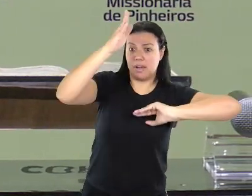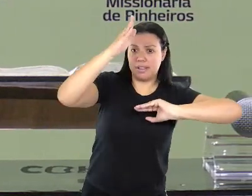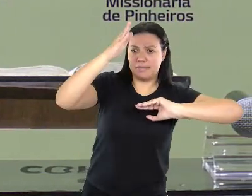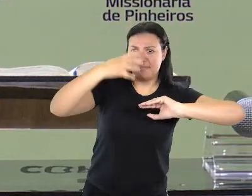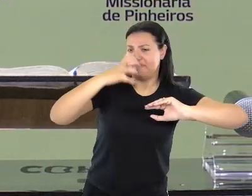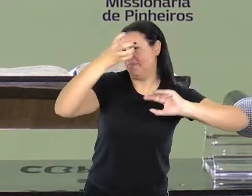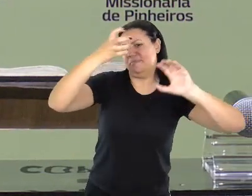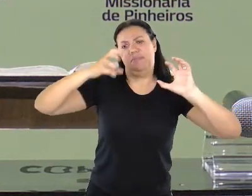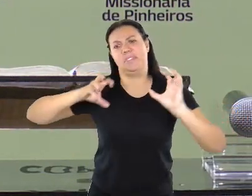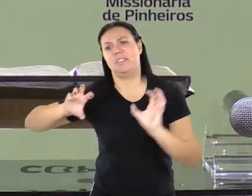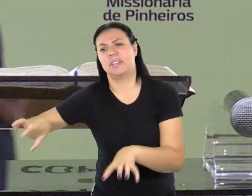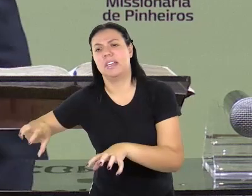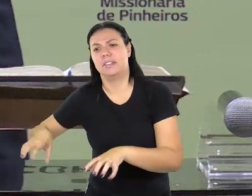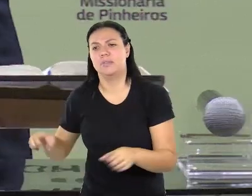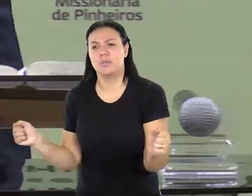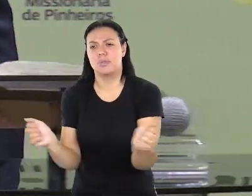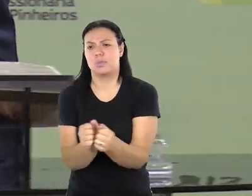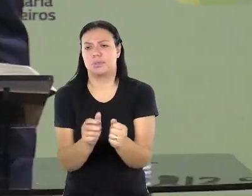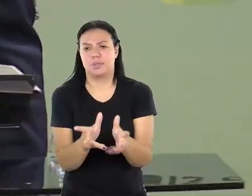Absurdo,